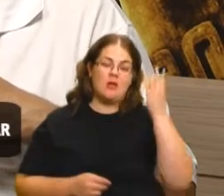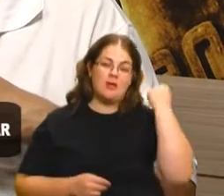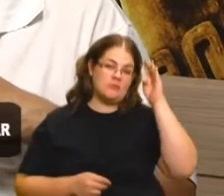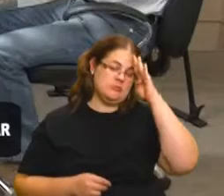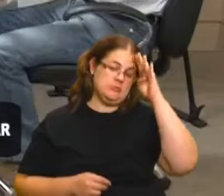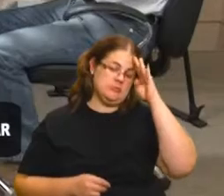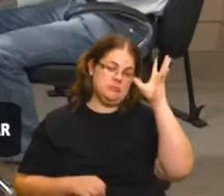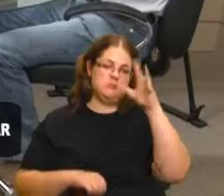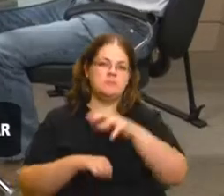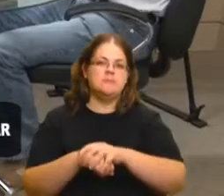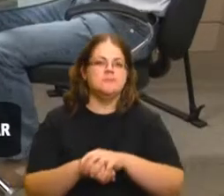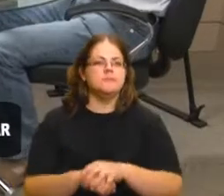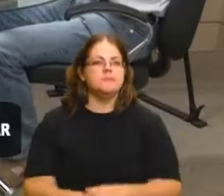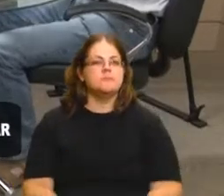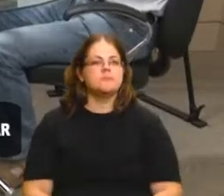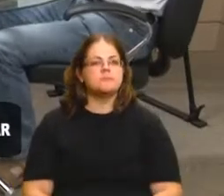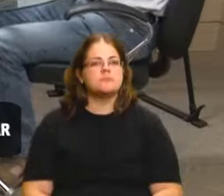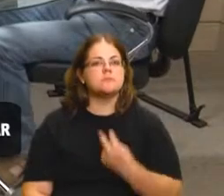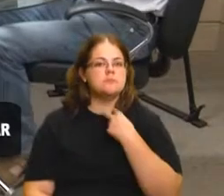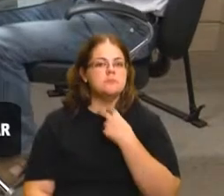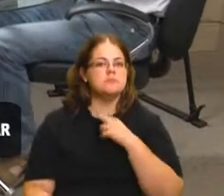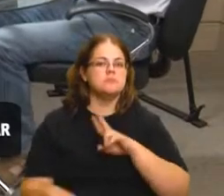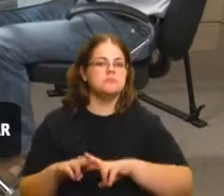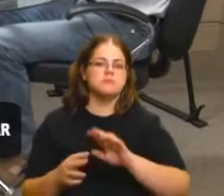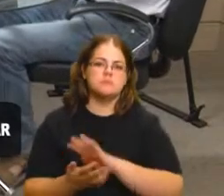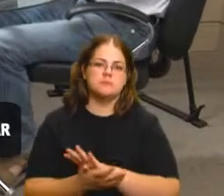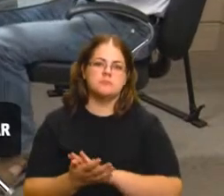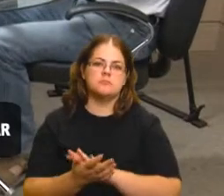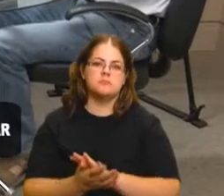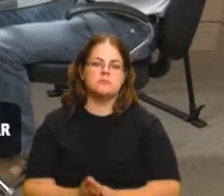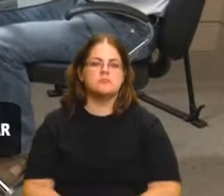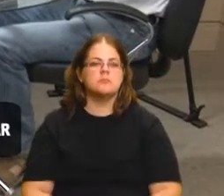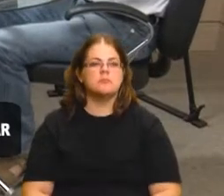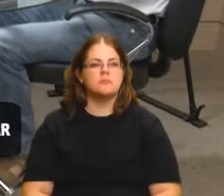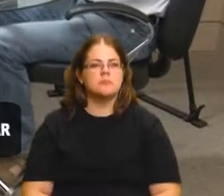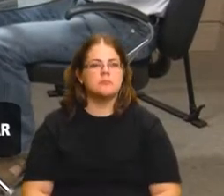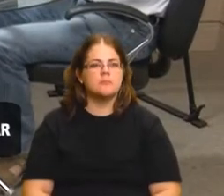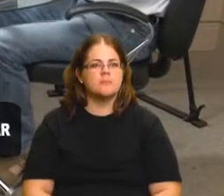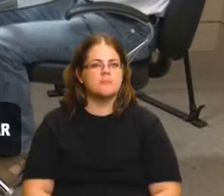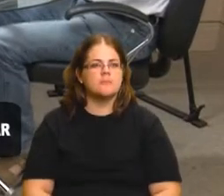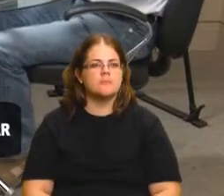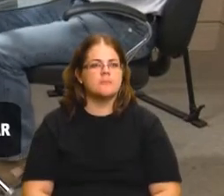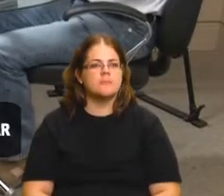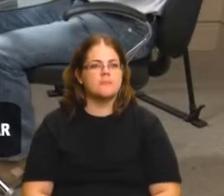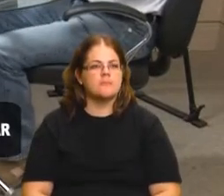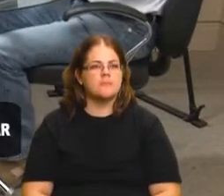do regime. Mas, ele não podia ser Lucas, punido. Essa pergunta